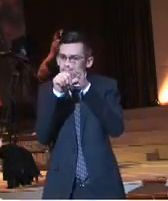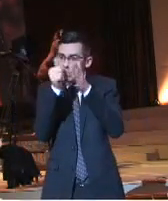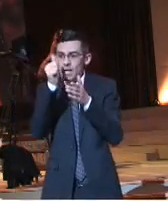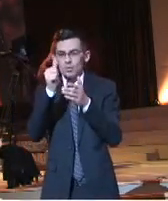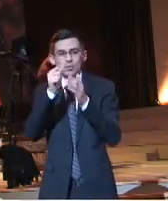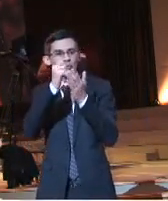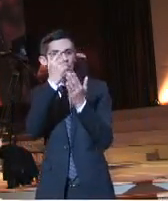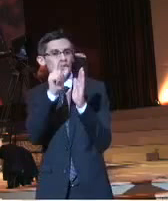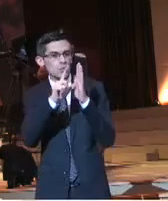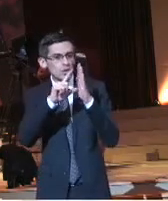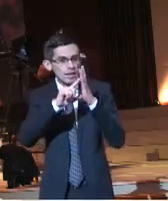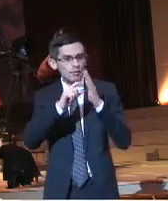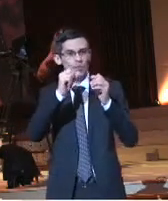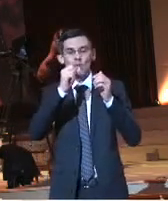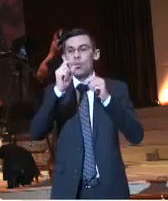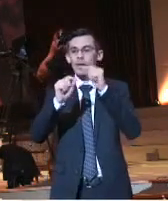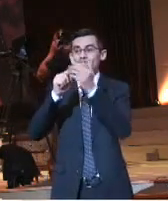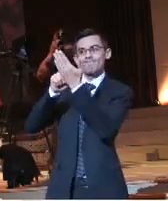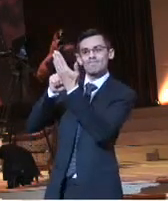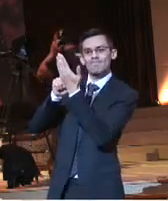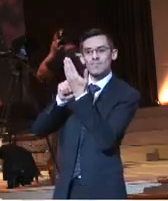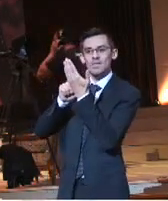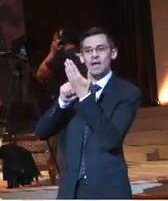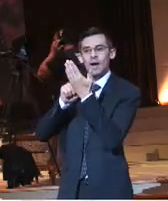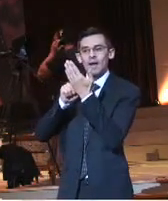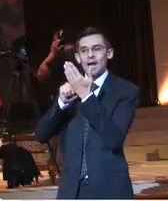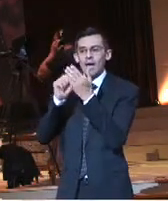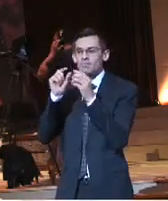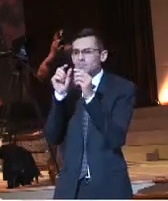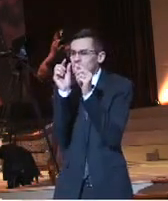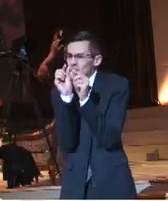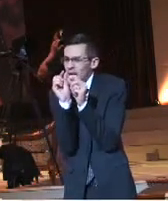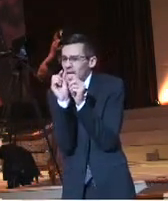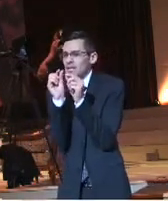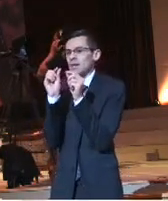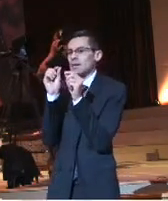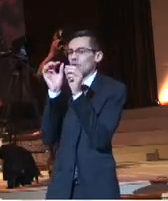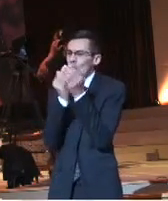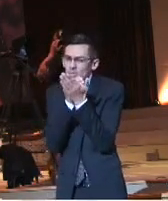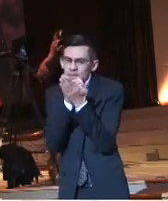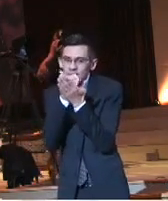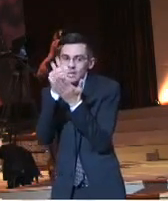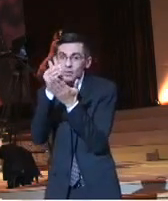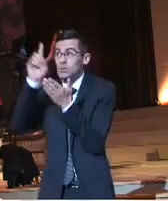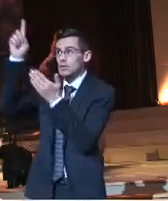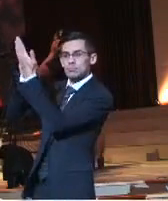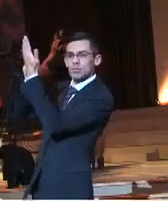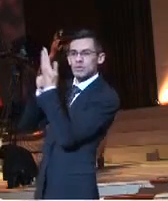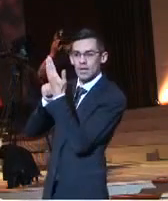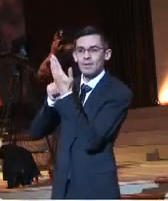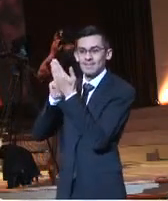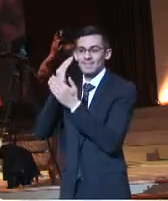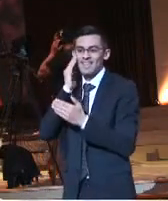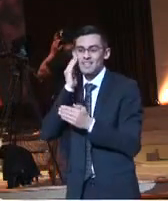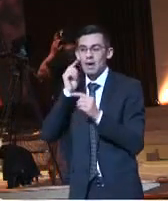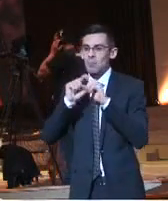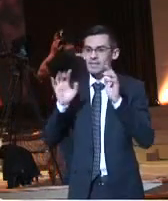livro, então a revelação ainda está muito incipiente, né? E está começando, e talvez essa seja uma